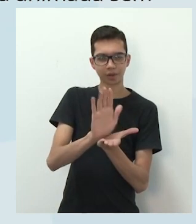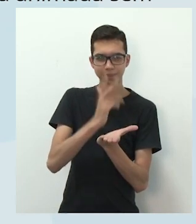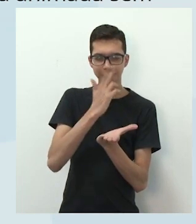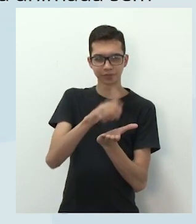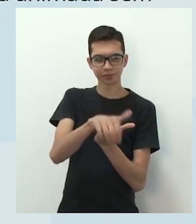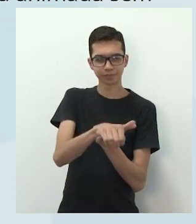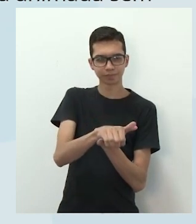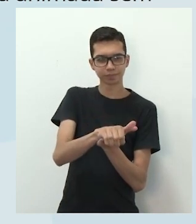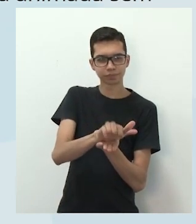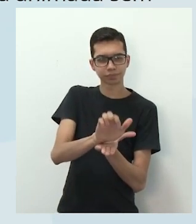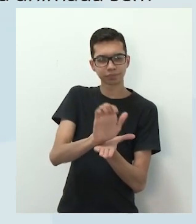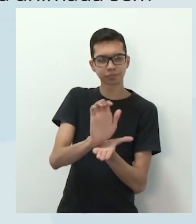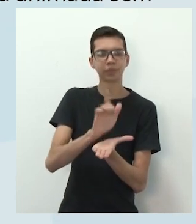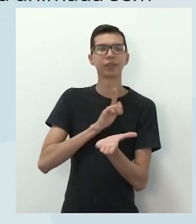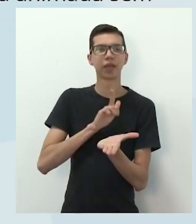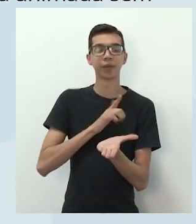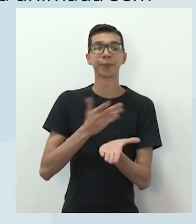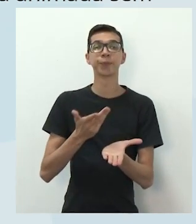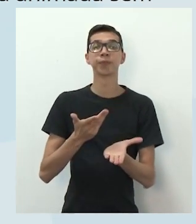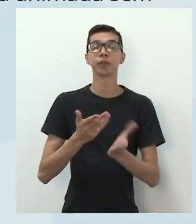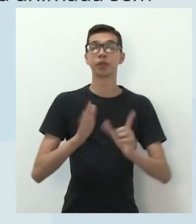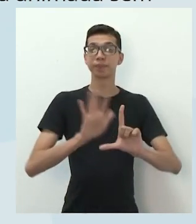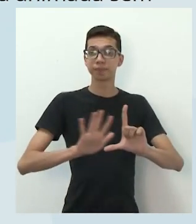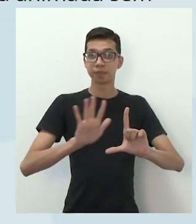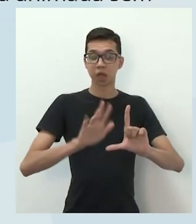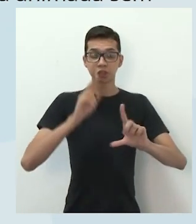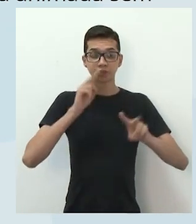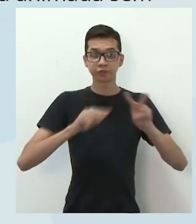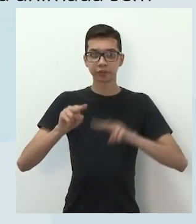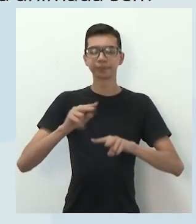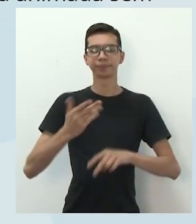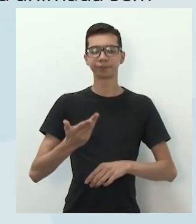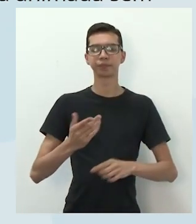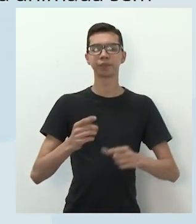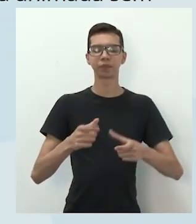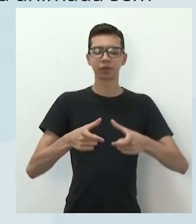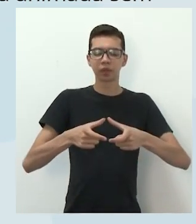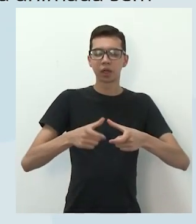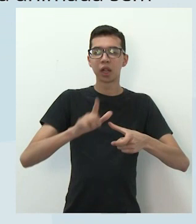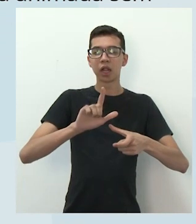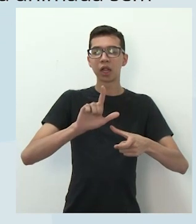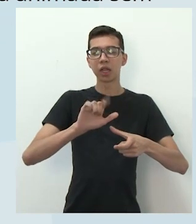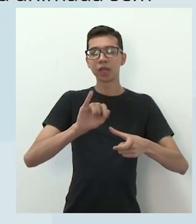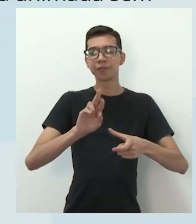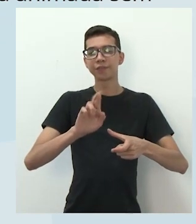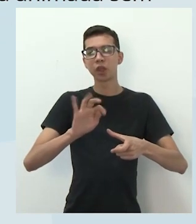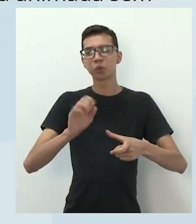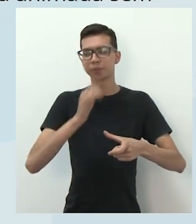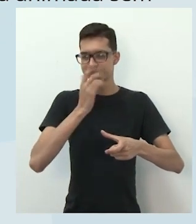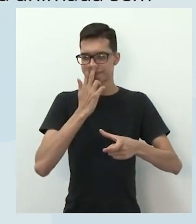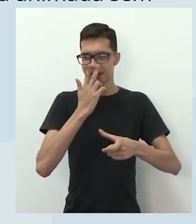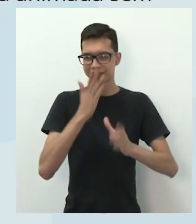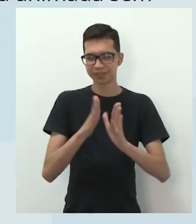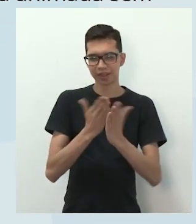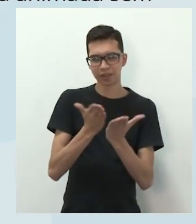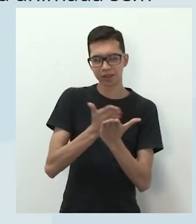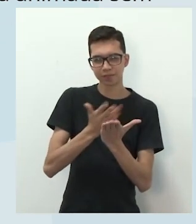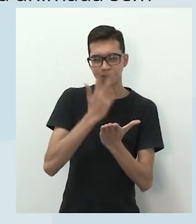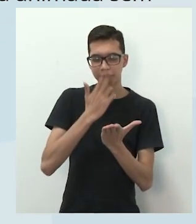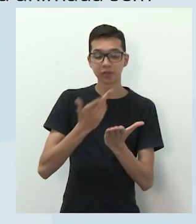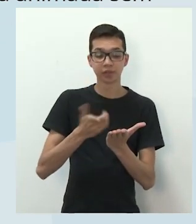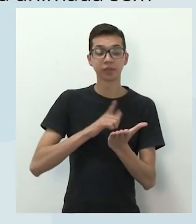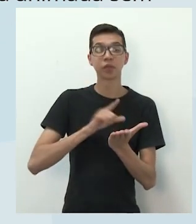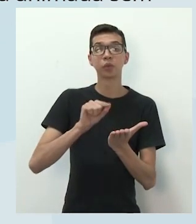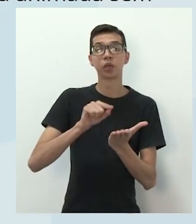de uma máquina. Criado no fim do século XIX, esse livreto apresenta sempre uma sequência de imagens, em diferentes posições, desenhadas